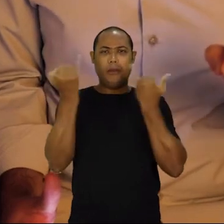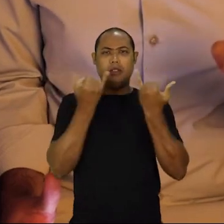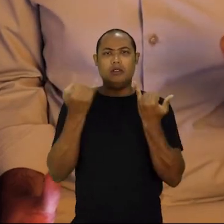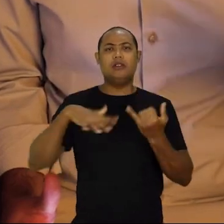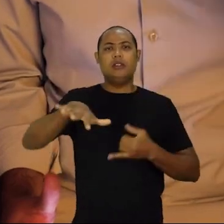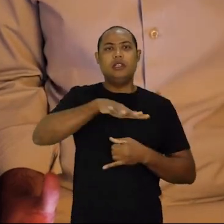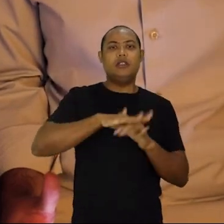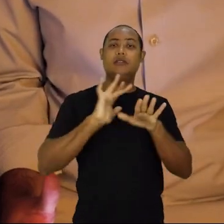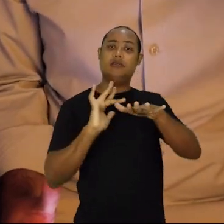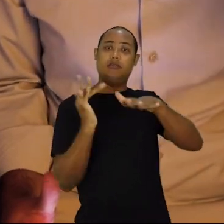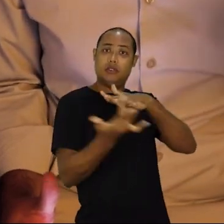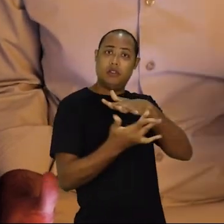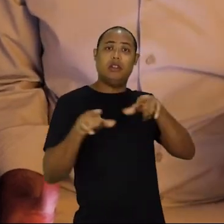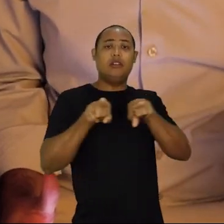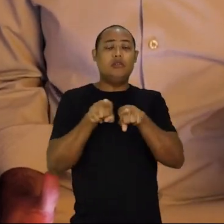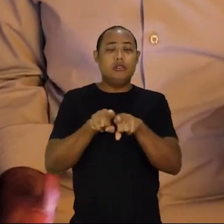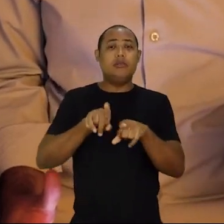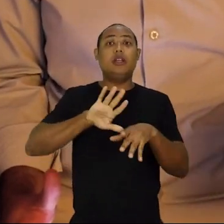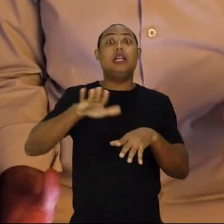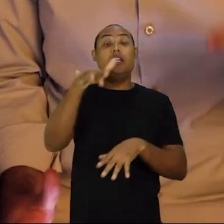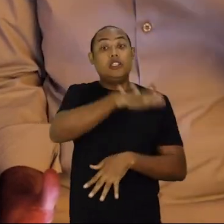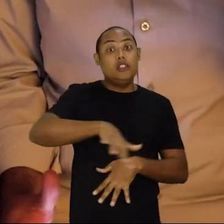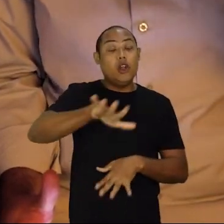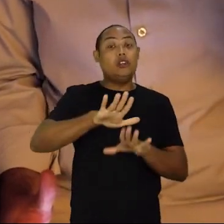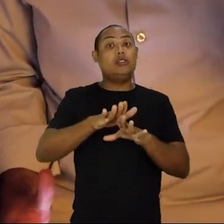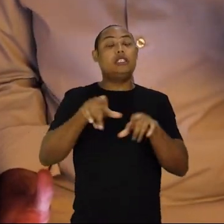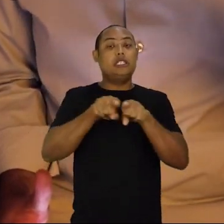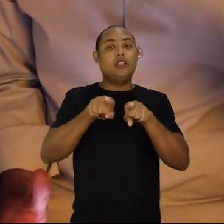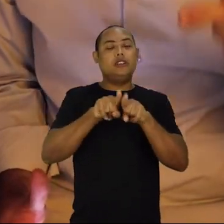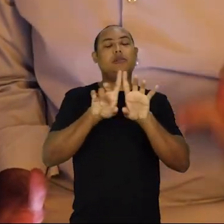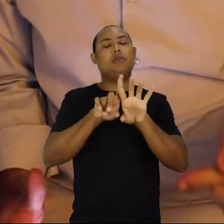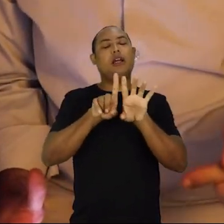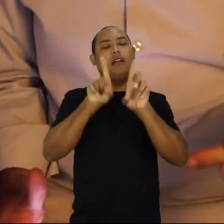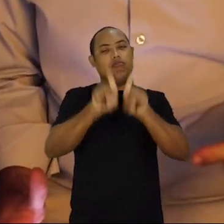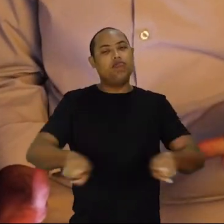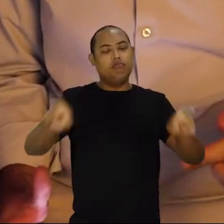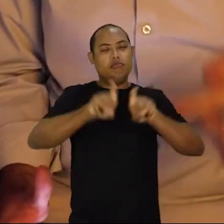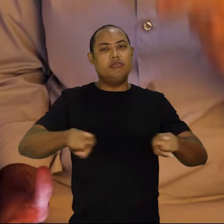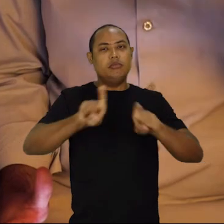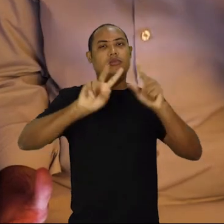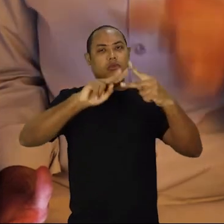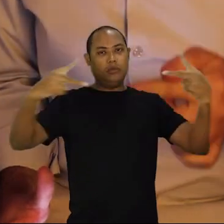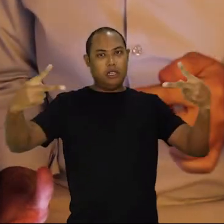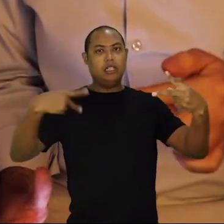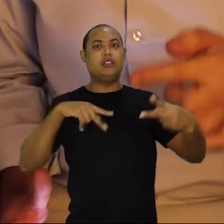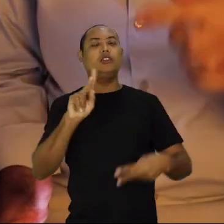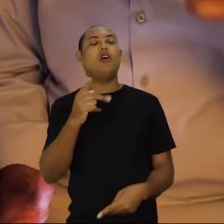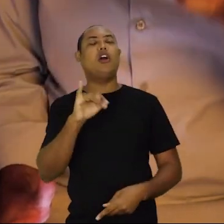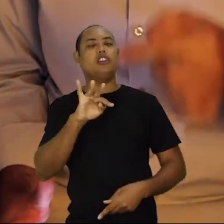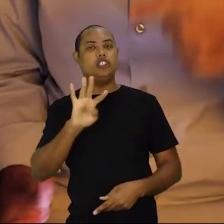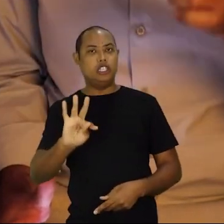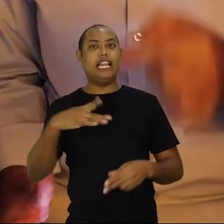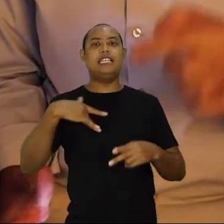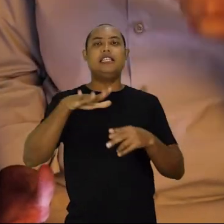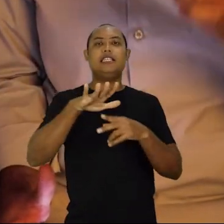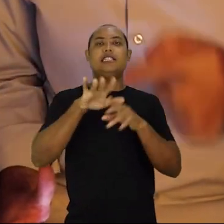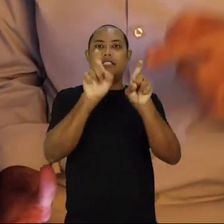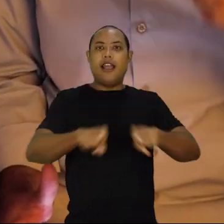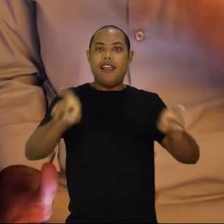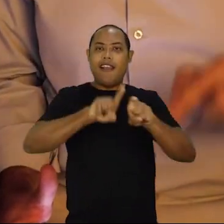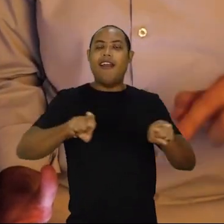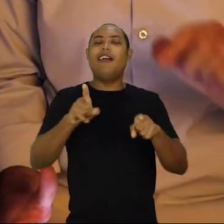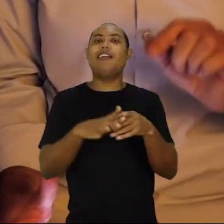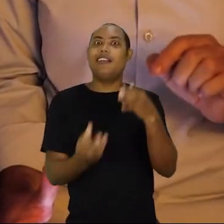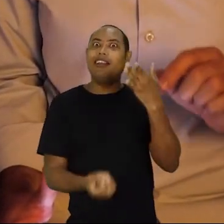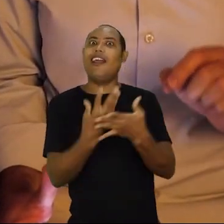essas informações nas nossas redes sociais, no nosso site institucional e especialmente no hot site